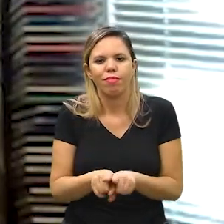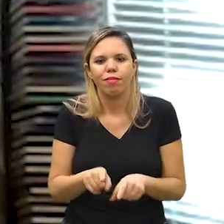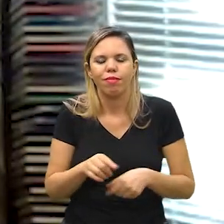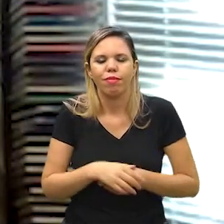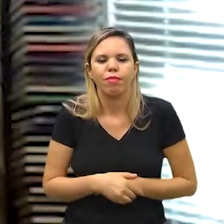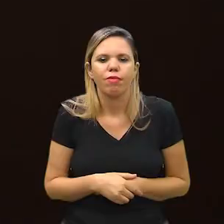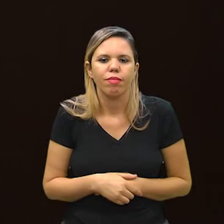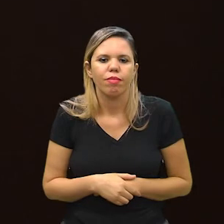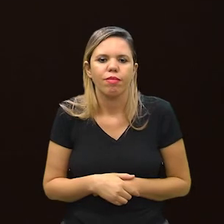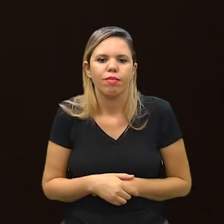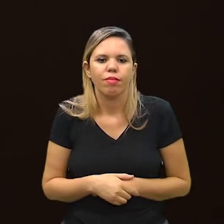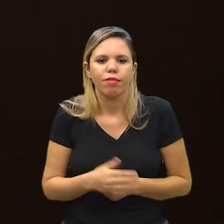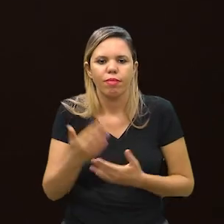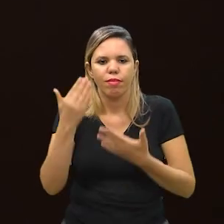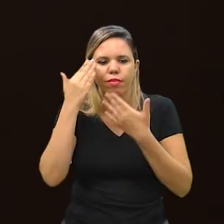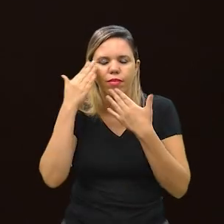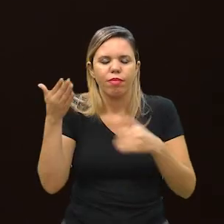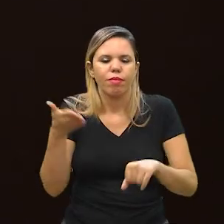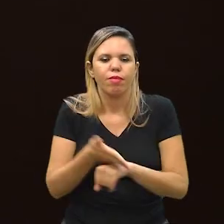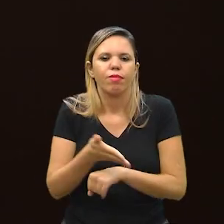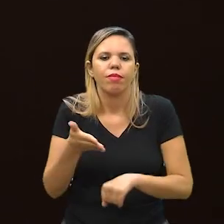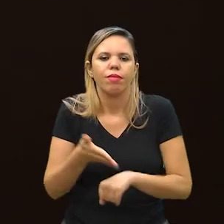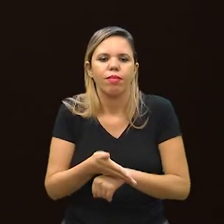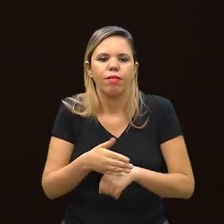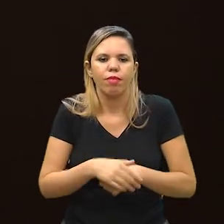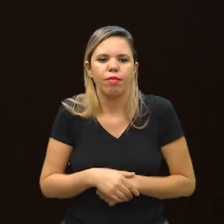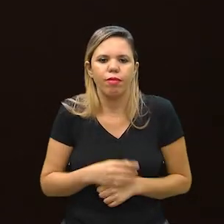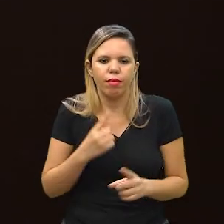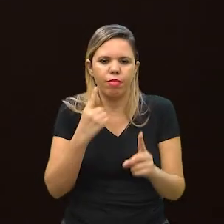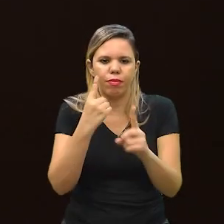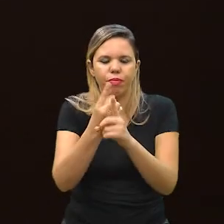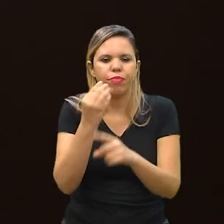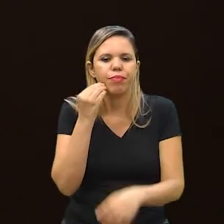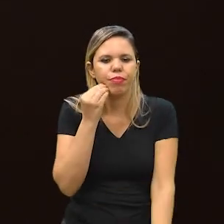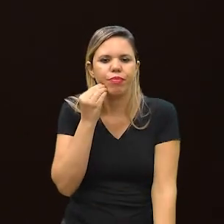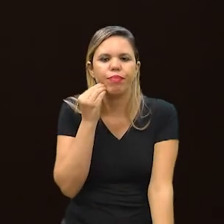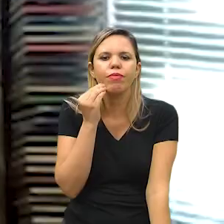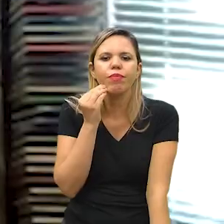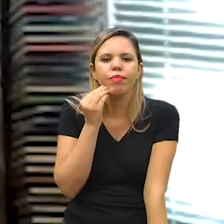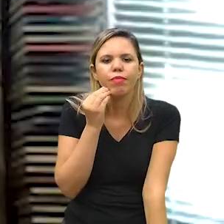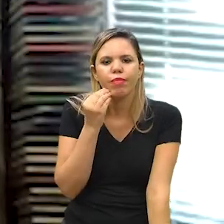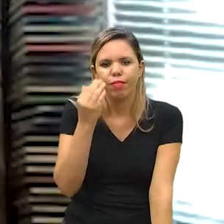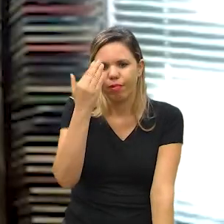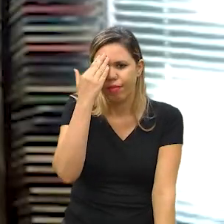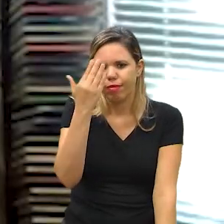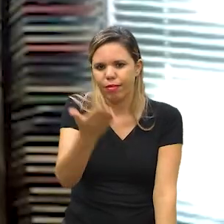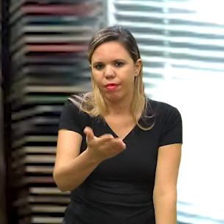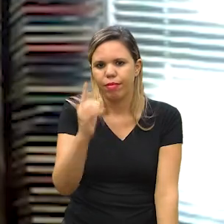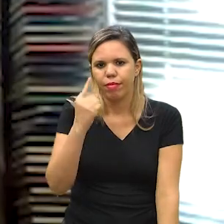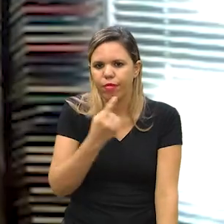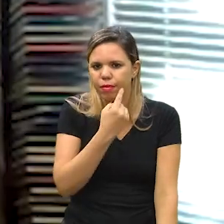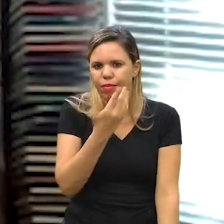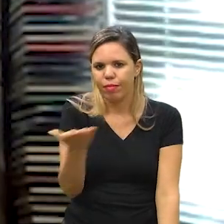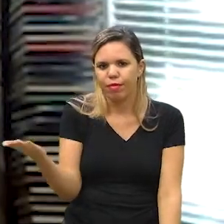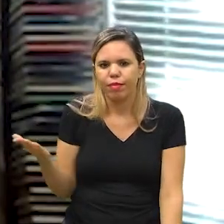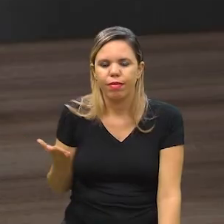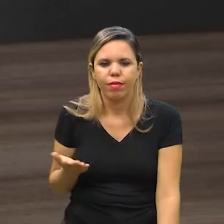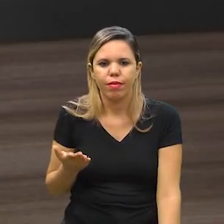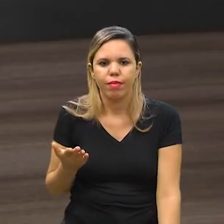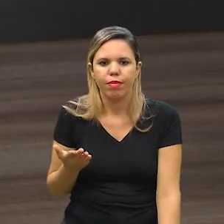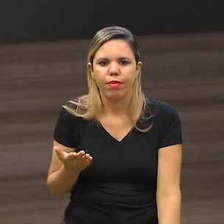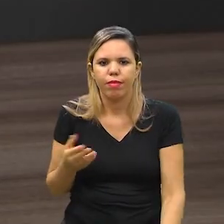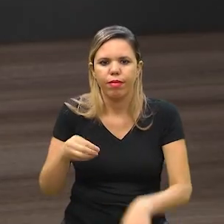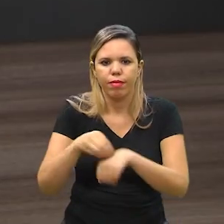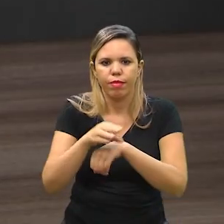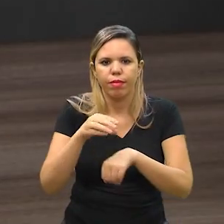também. Cláudia, eu agradeço a sua participação e até uma próxima oportunidade. Obrigada, Mina. Obrigada a vocês. E